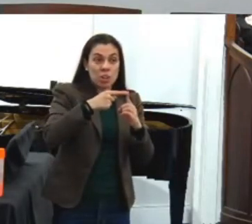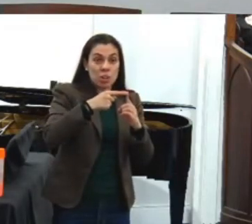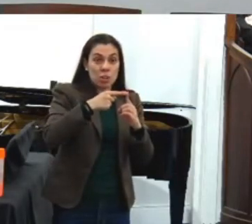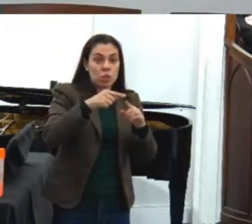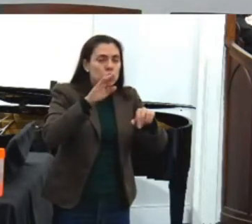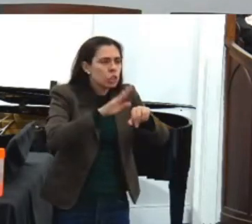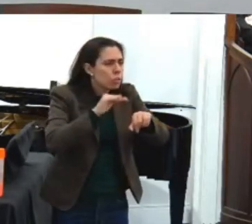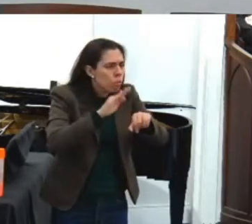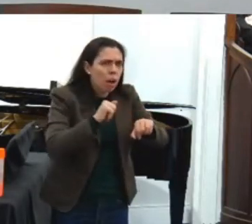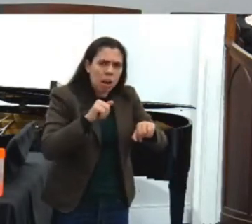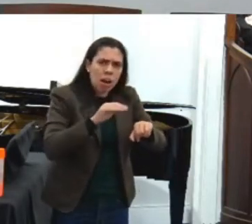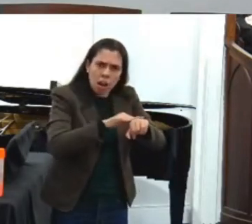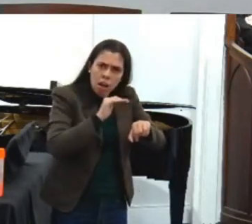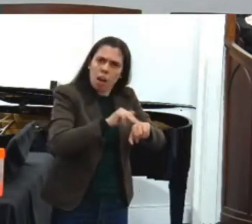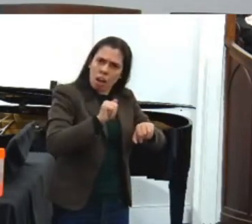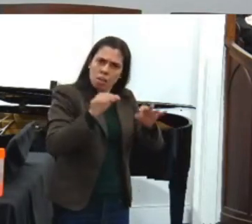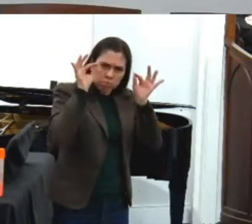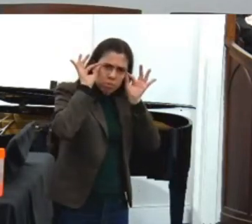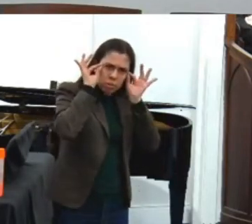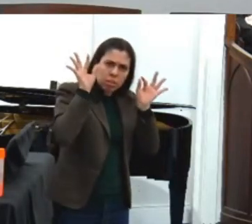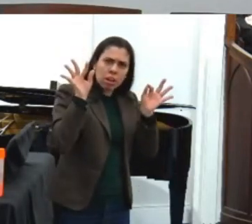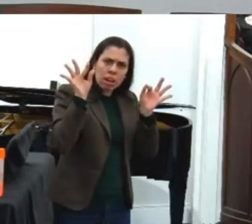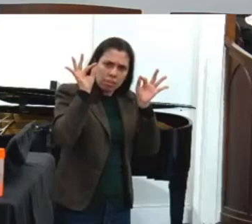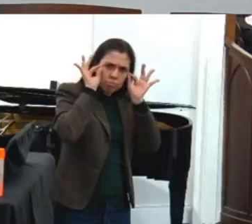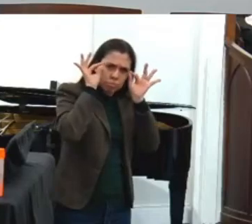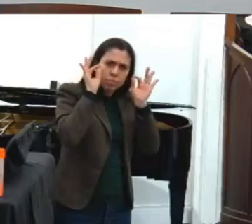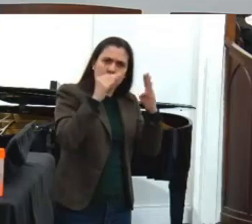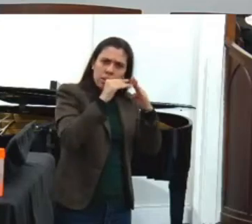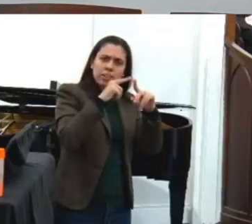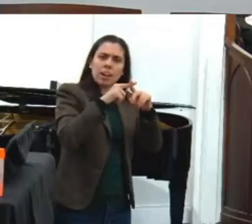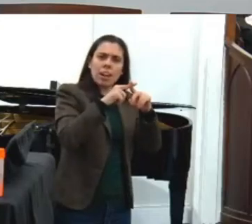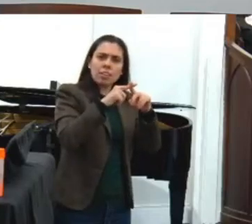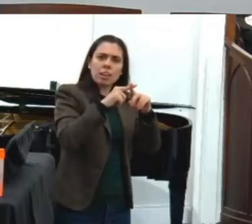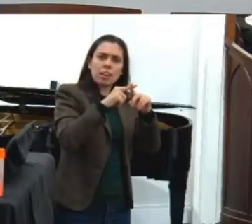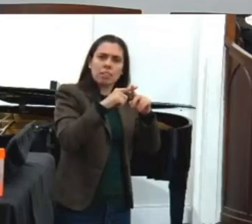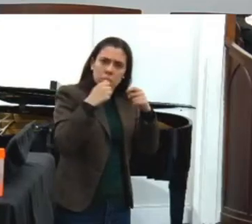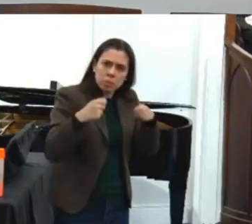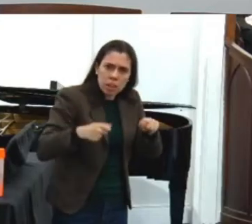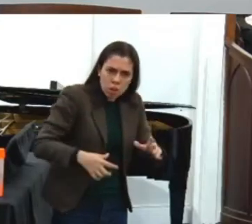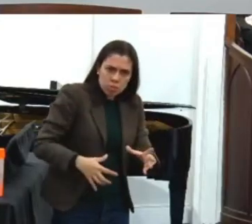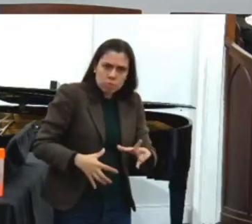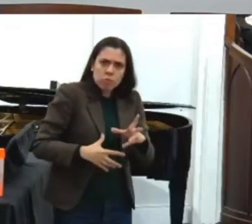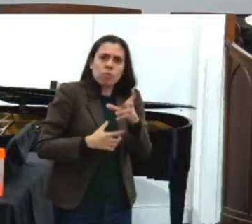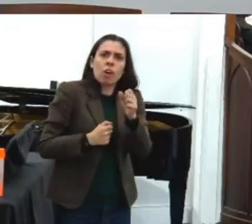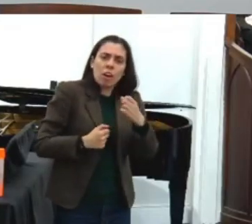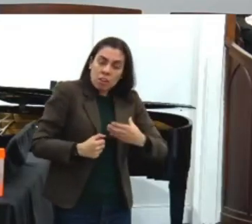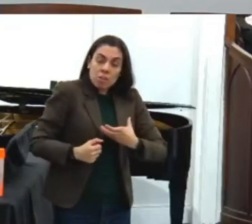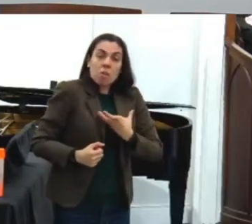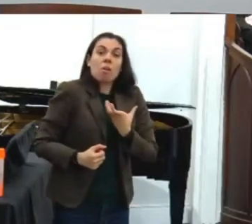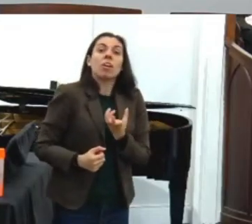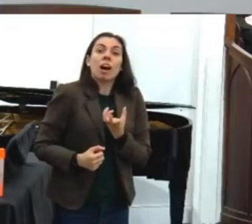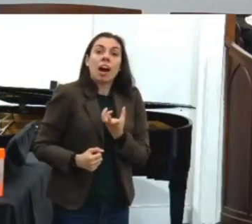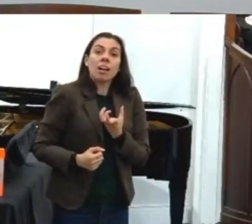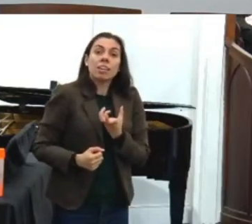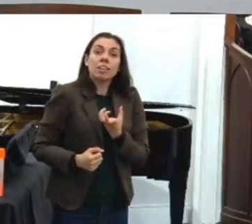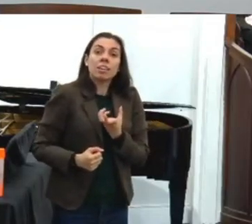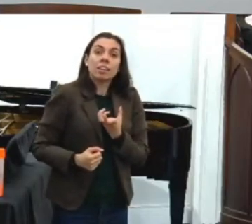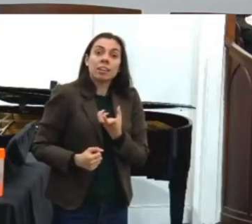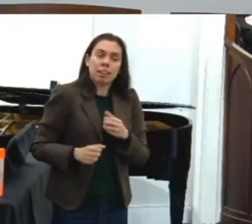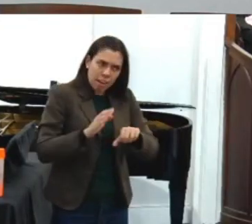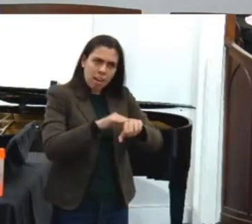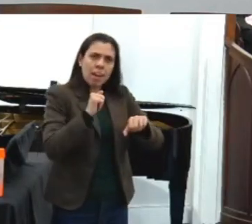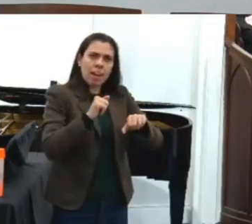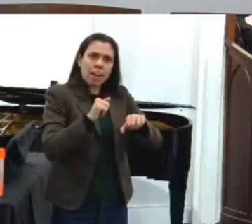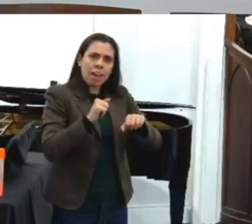confrontar aquilo que precisa ser confrontado, de encorajar crentes que, vivendo em um